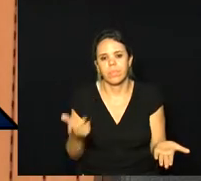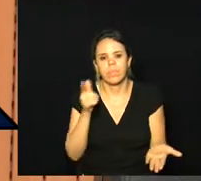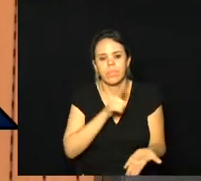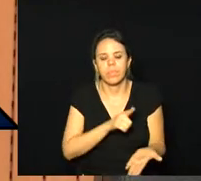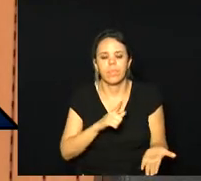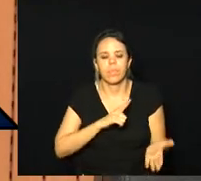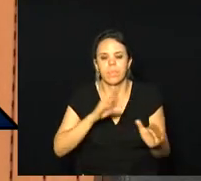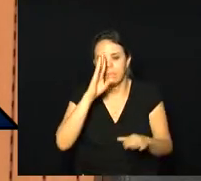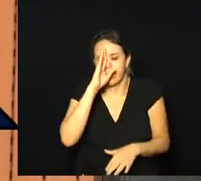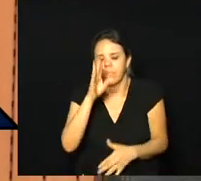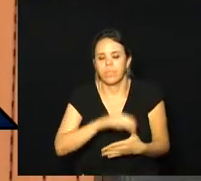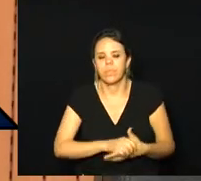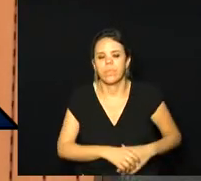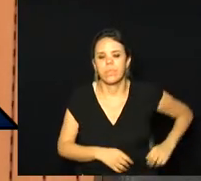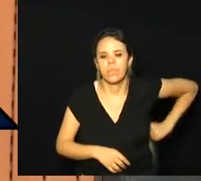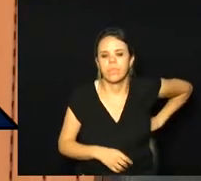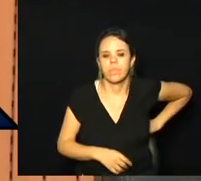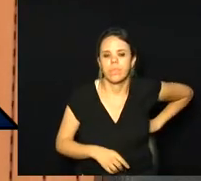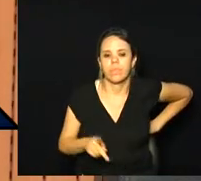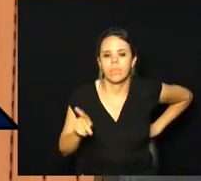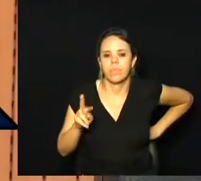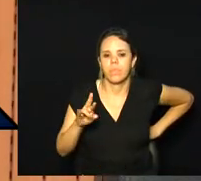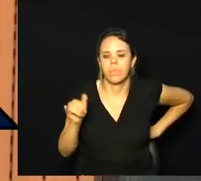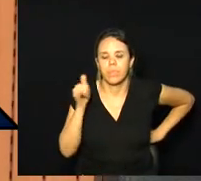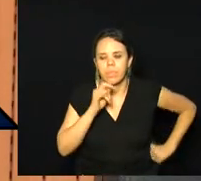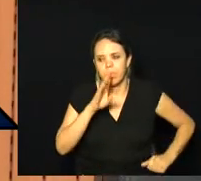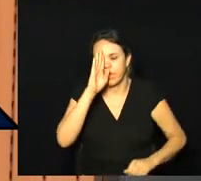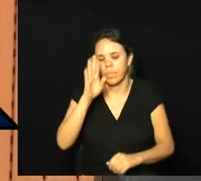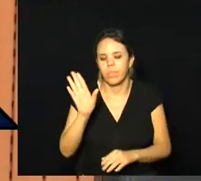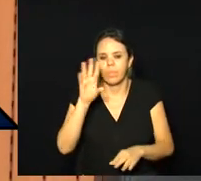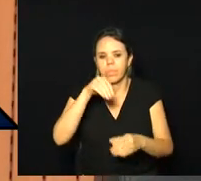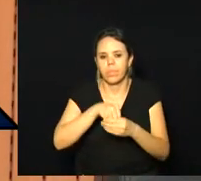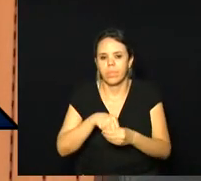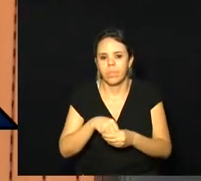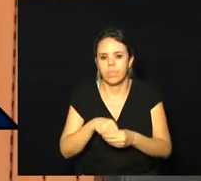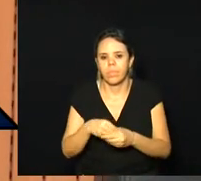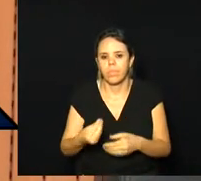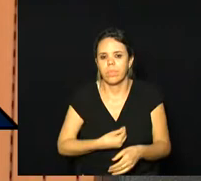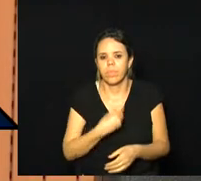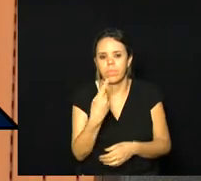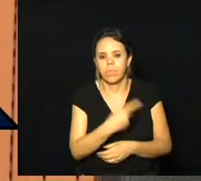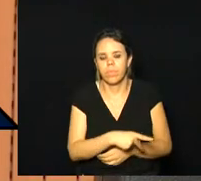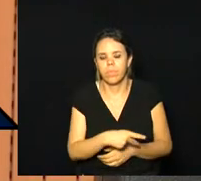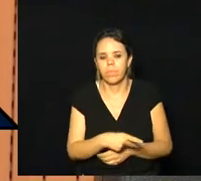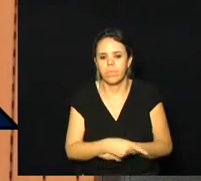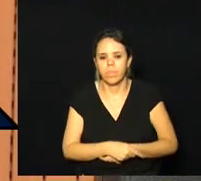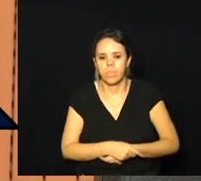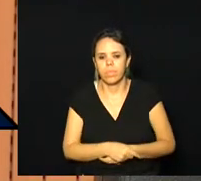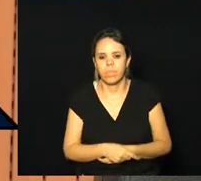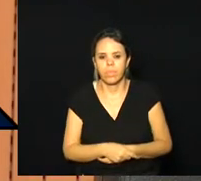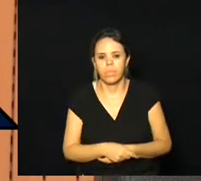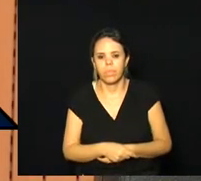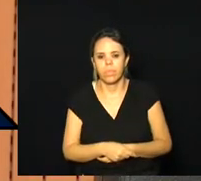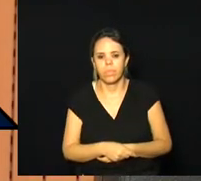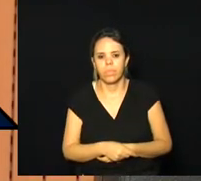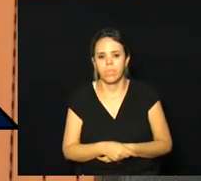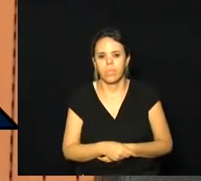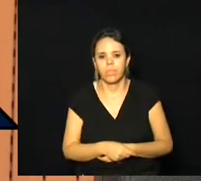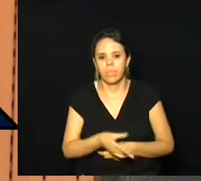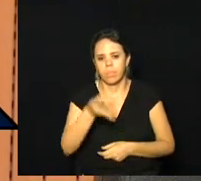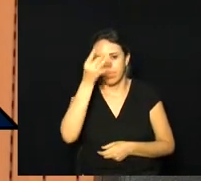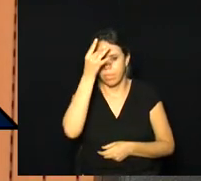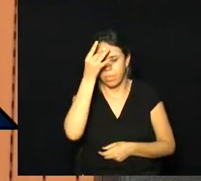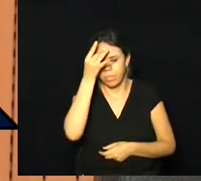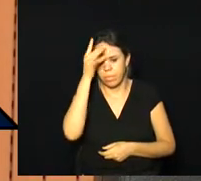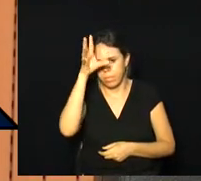ter destaque. Foi o que o Pierre conseguiu. E dentro do caminhar dele, ele não só guardou para si o